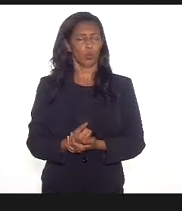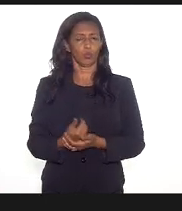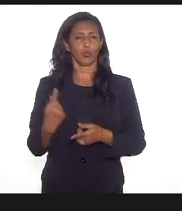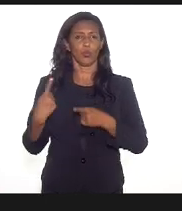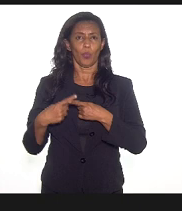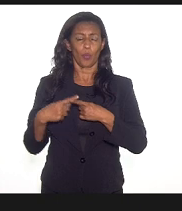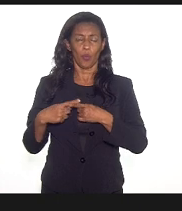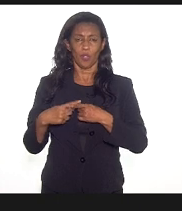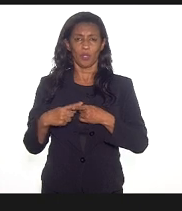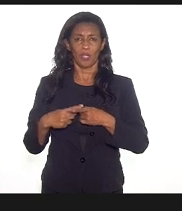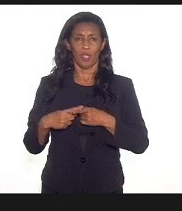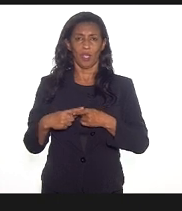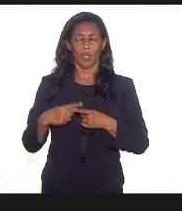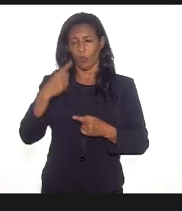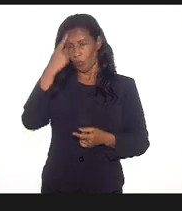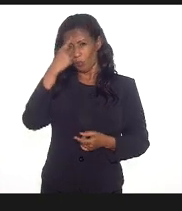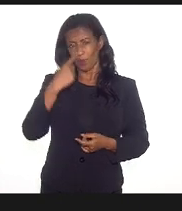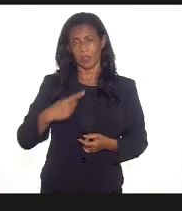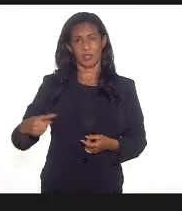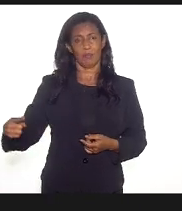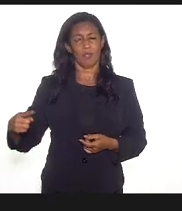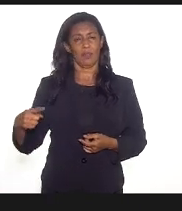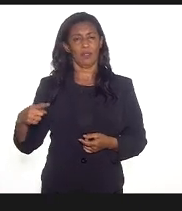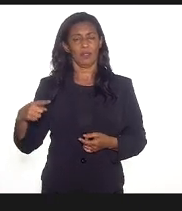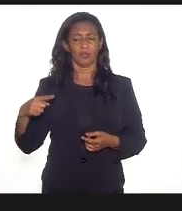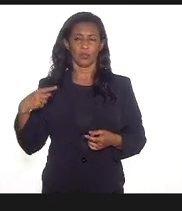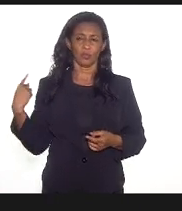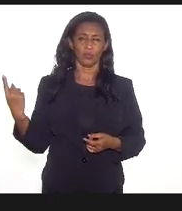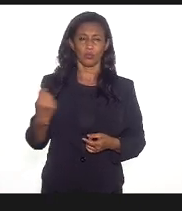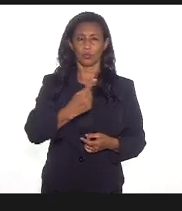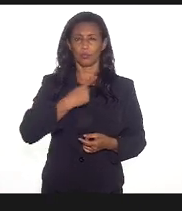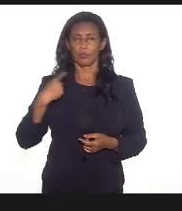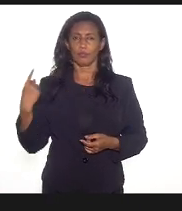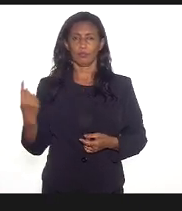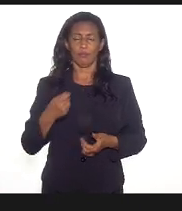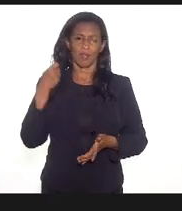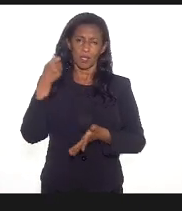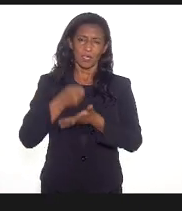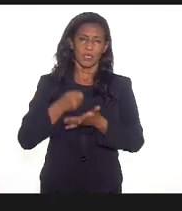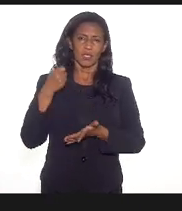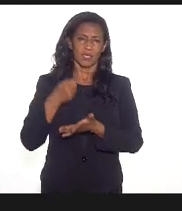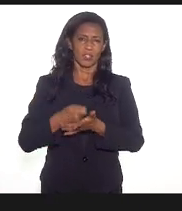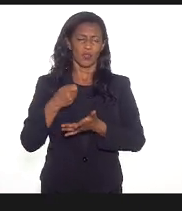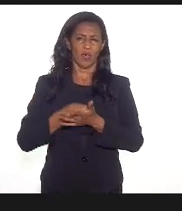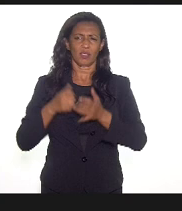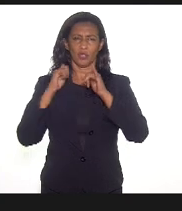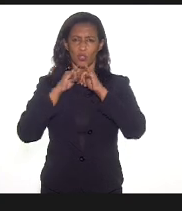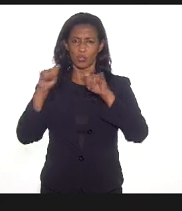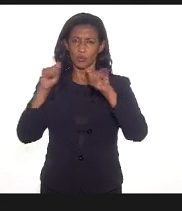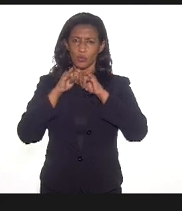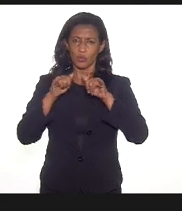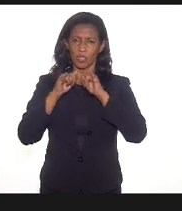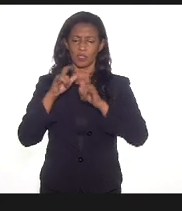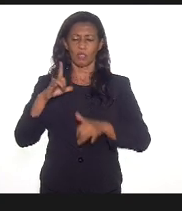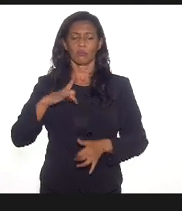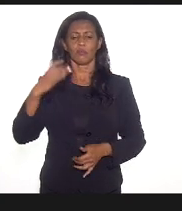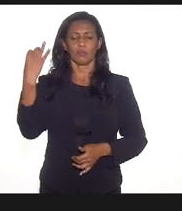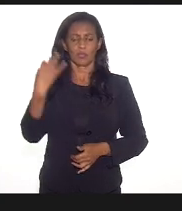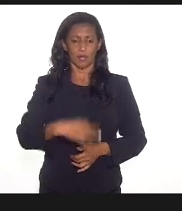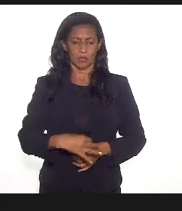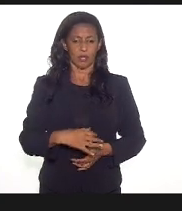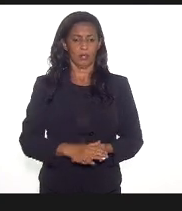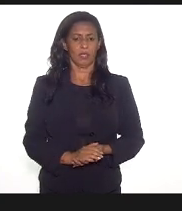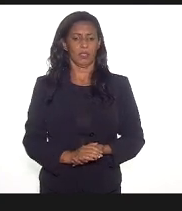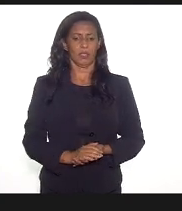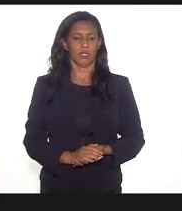mobiliza todos, uma semana de mobilização ali intensificada de divulgação, e eu tenho certeza que eu vou poder contar